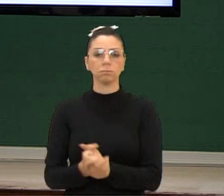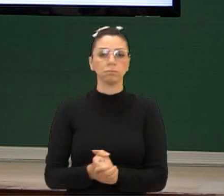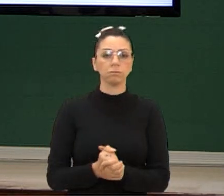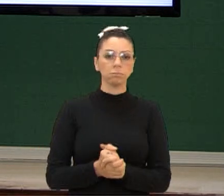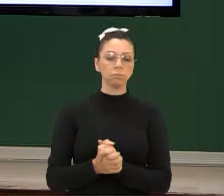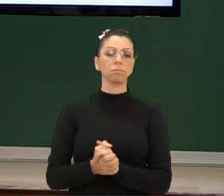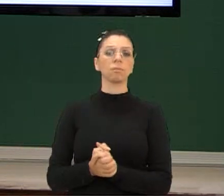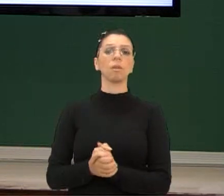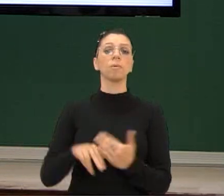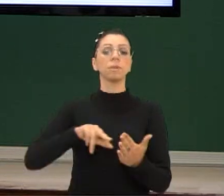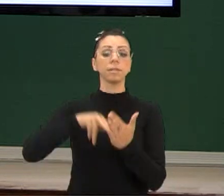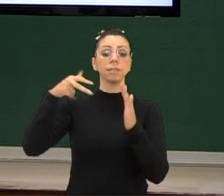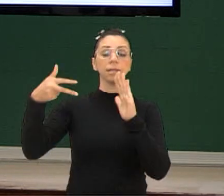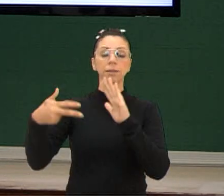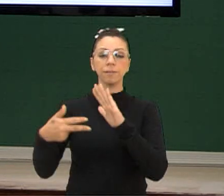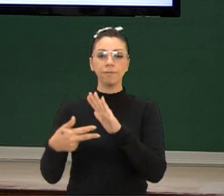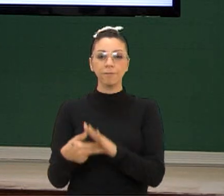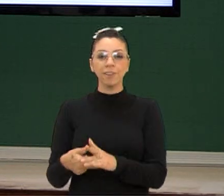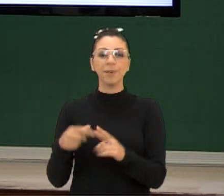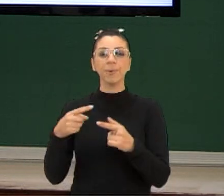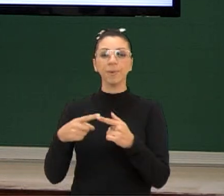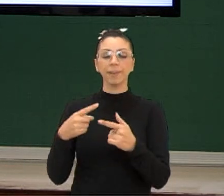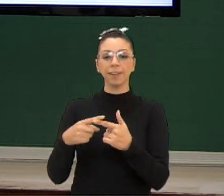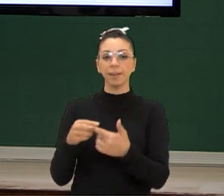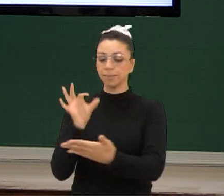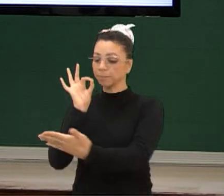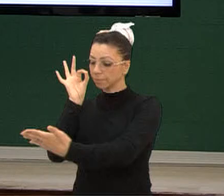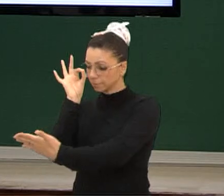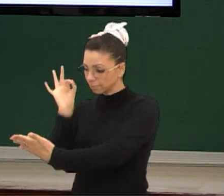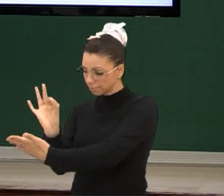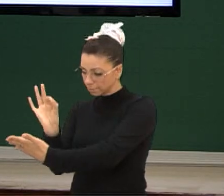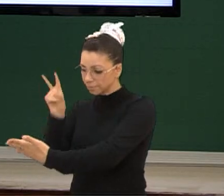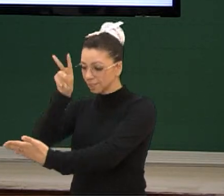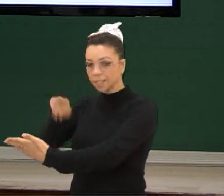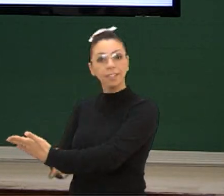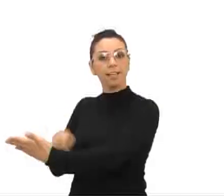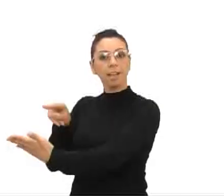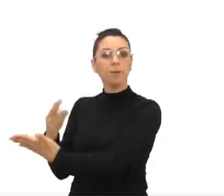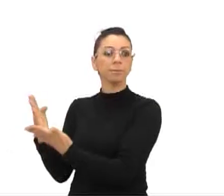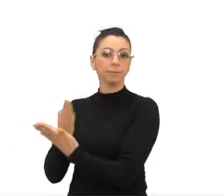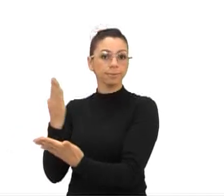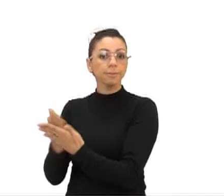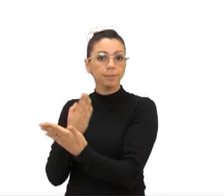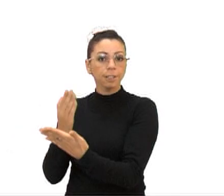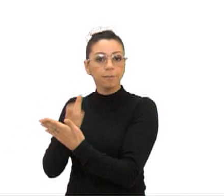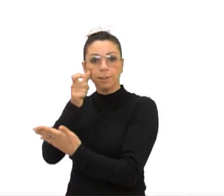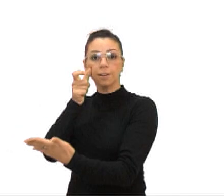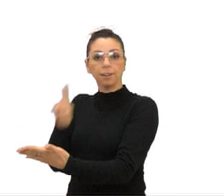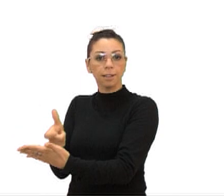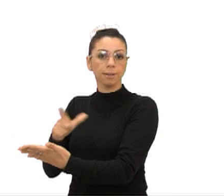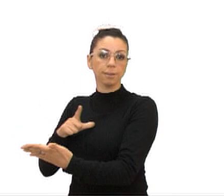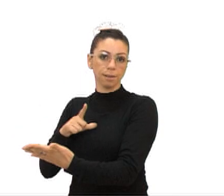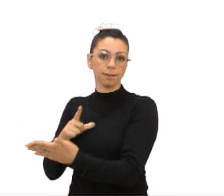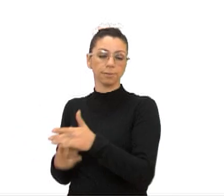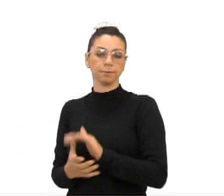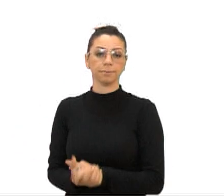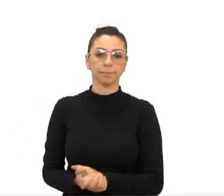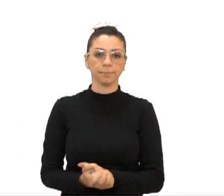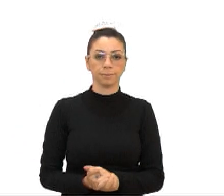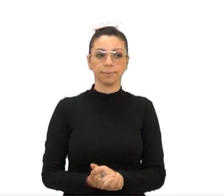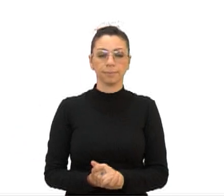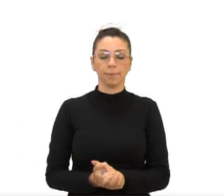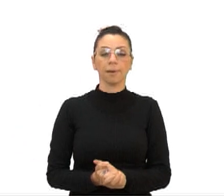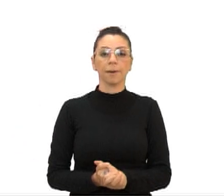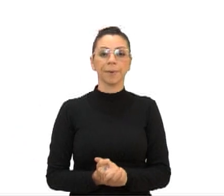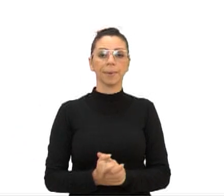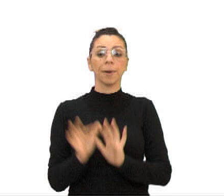indica que o Haroldo está mais interessado ali no livro. Mas, vamos ver. No final da